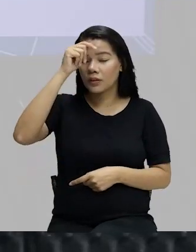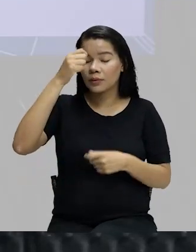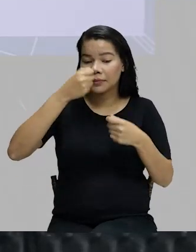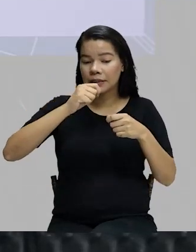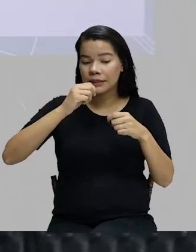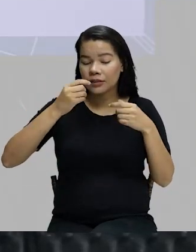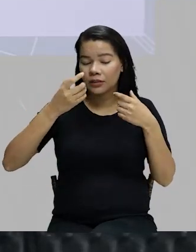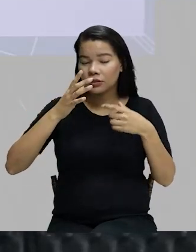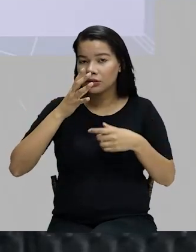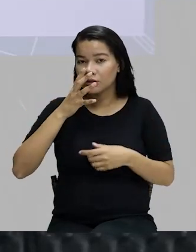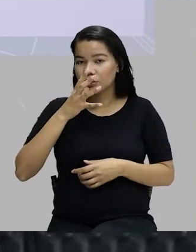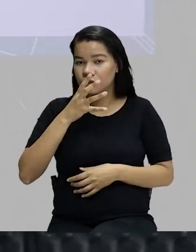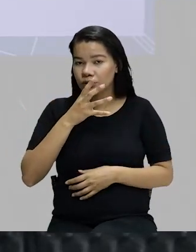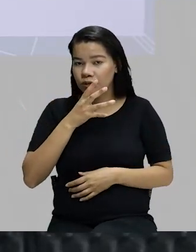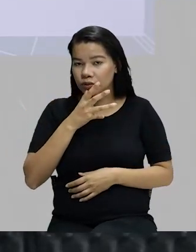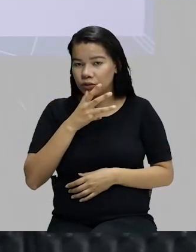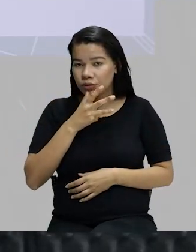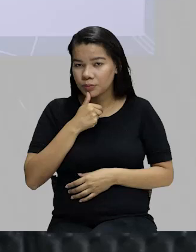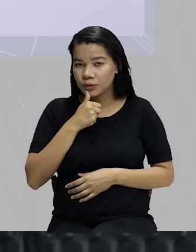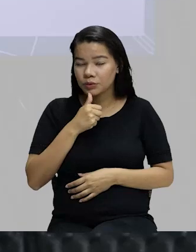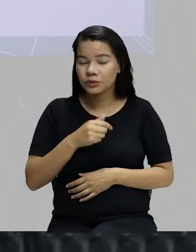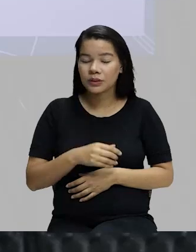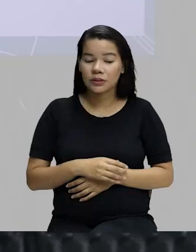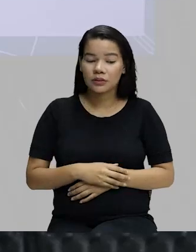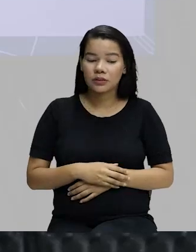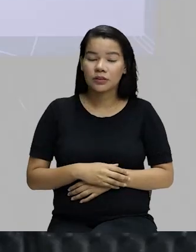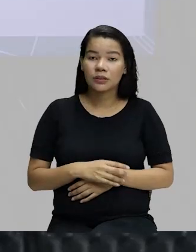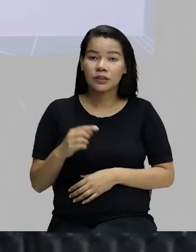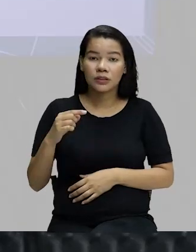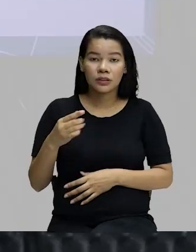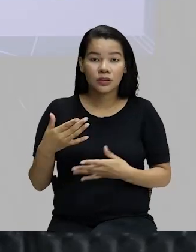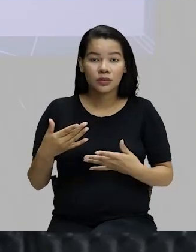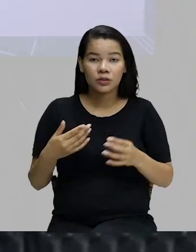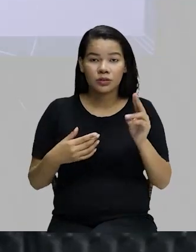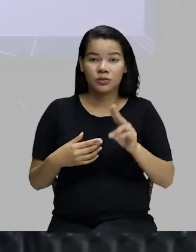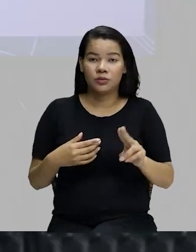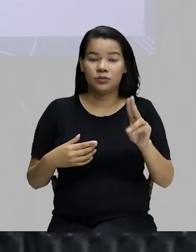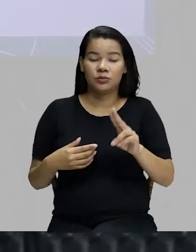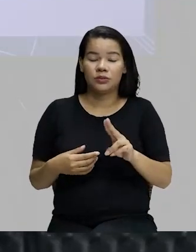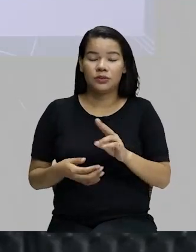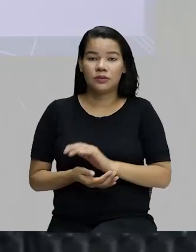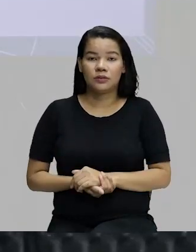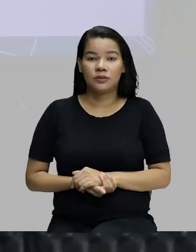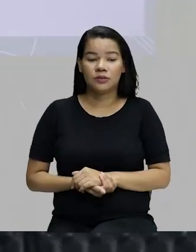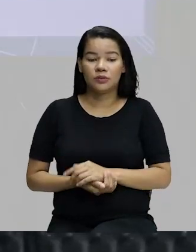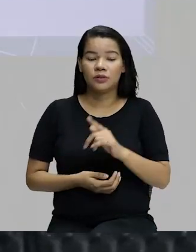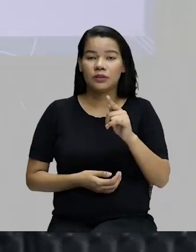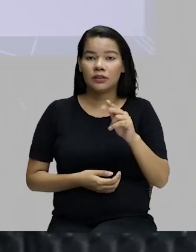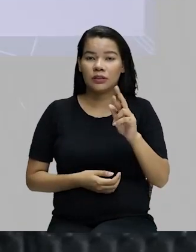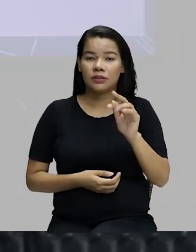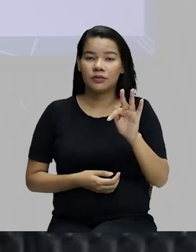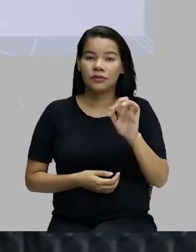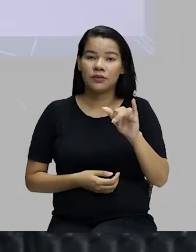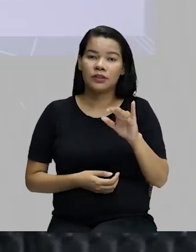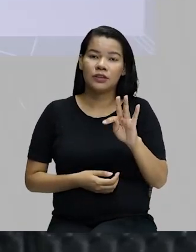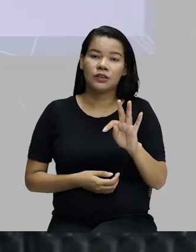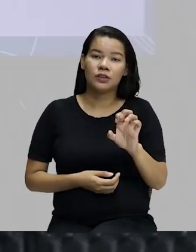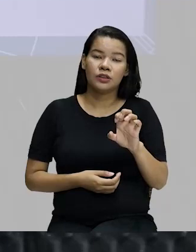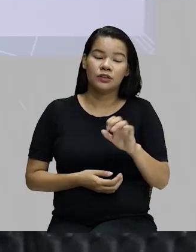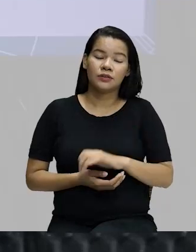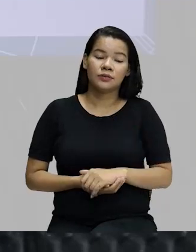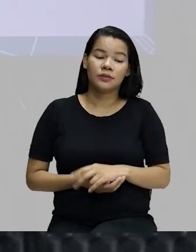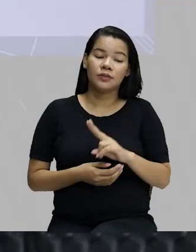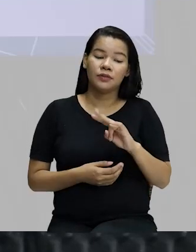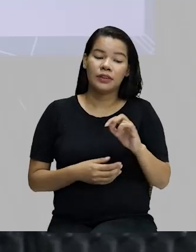Esses nêutrons devem ser desacelerados. E se utiliza para isso o grafite, na forma de pastilhas. Então,